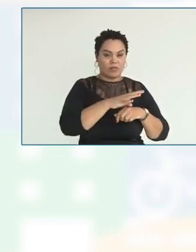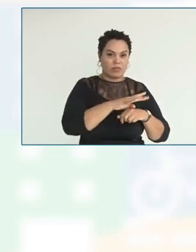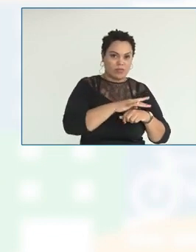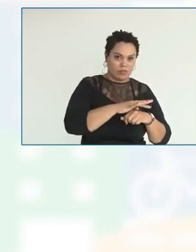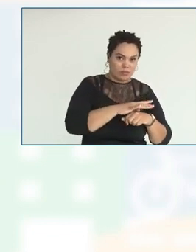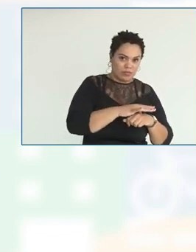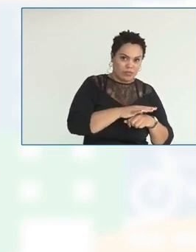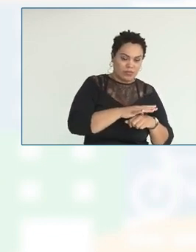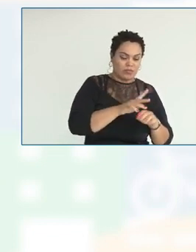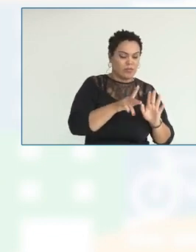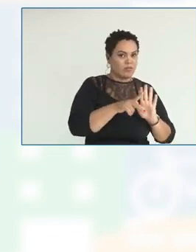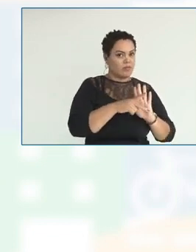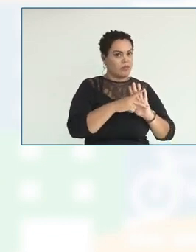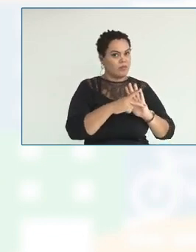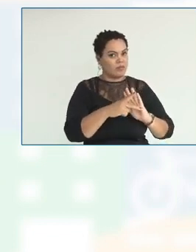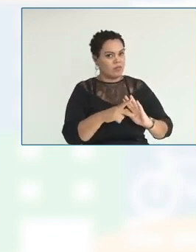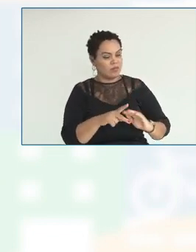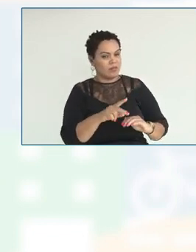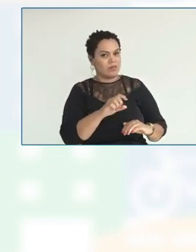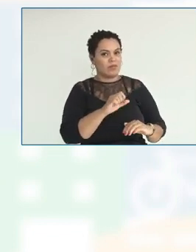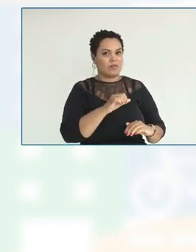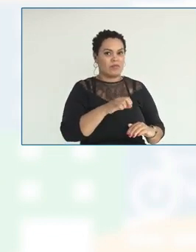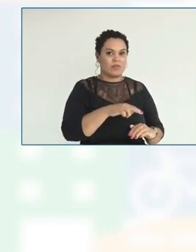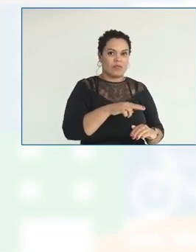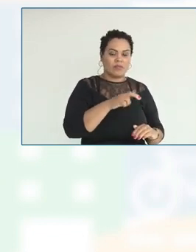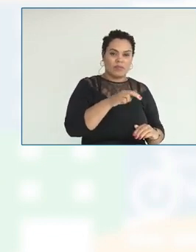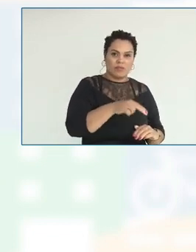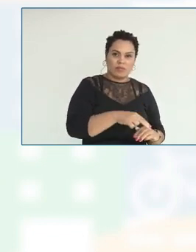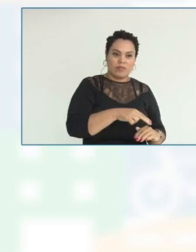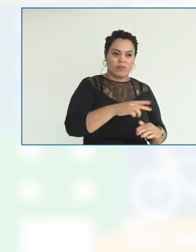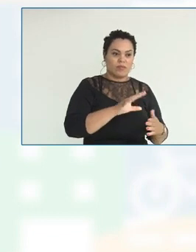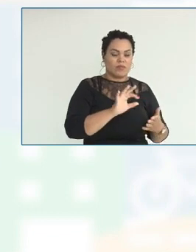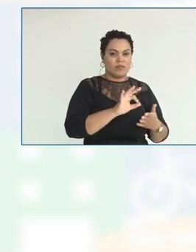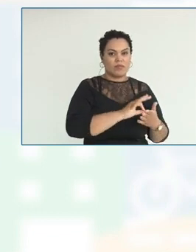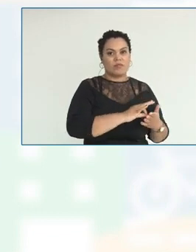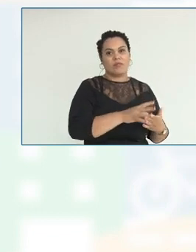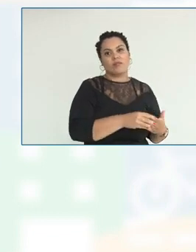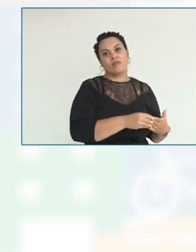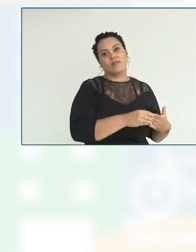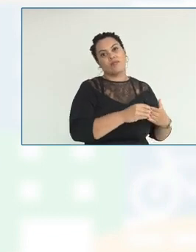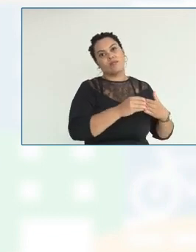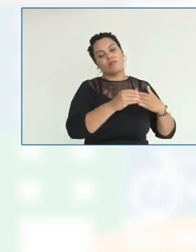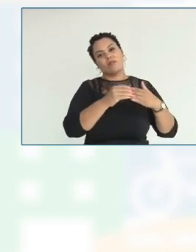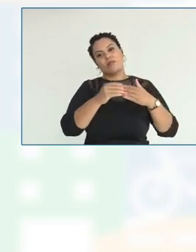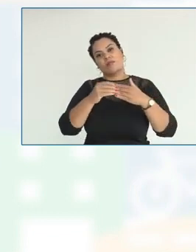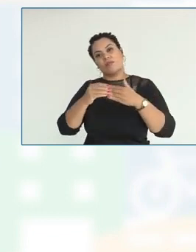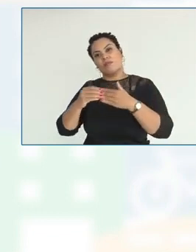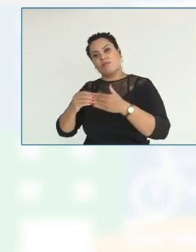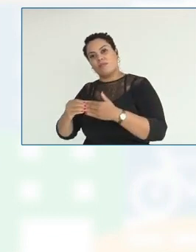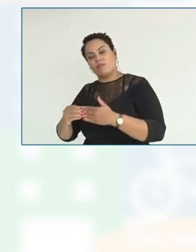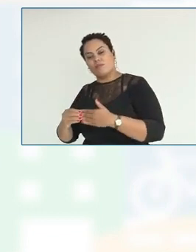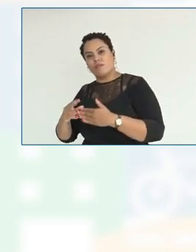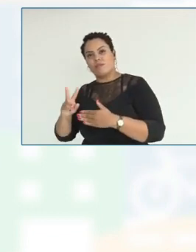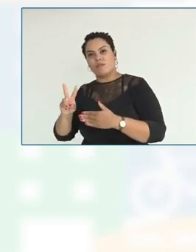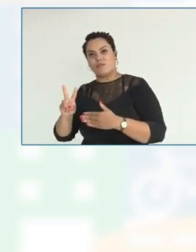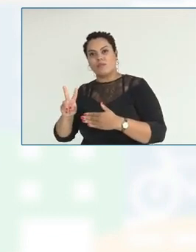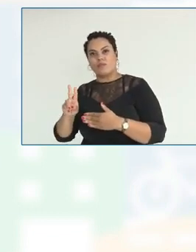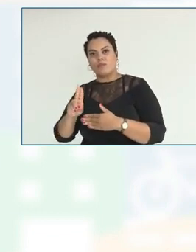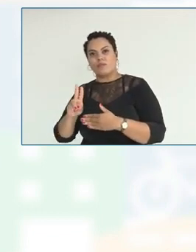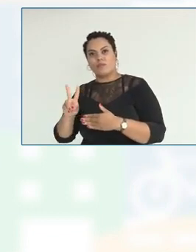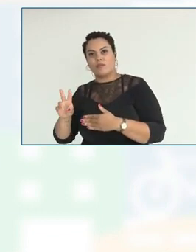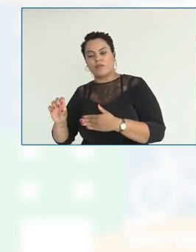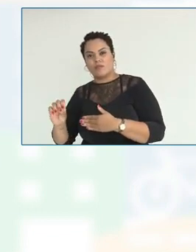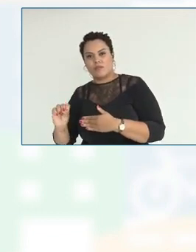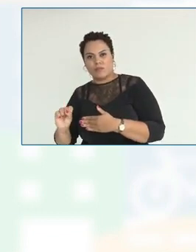SINAM. Essa ficha, ela é encaminhada para UVS de atendimento. A